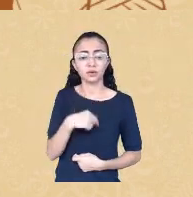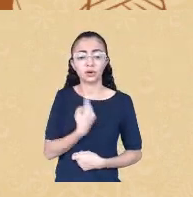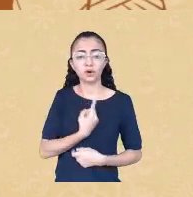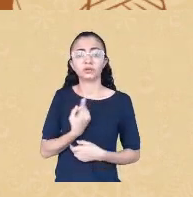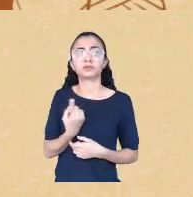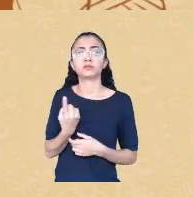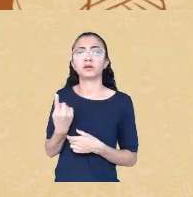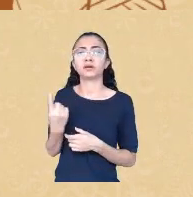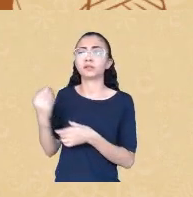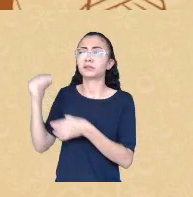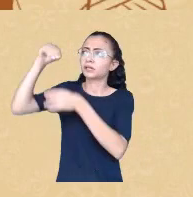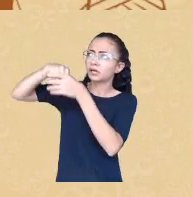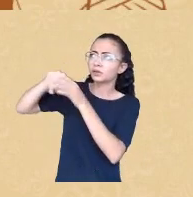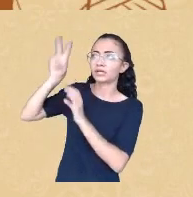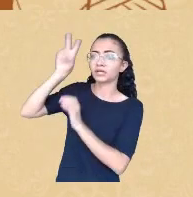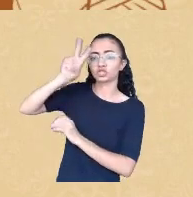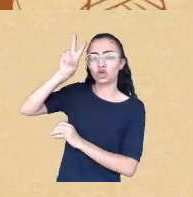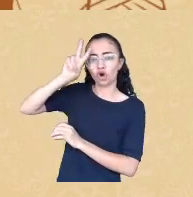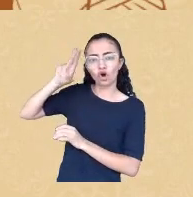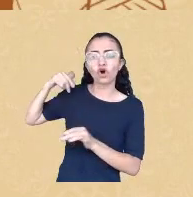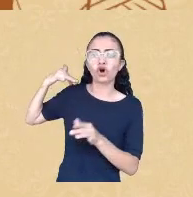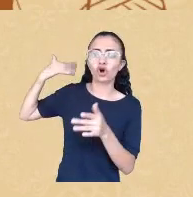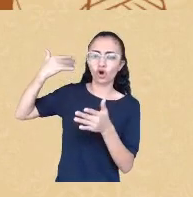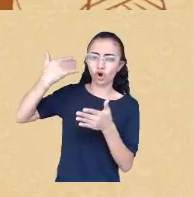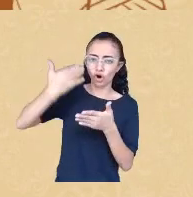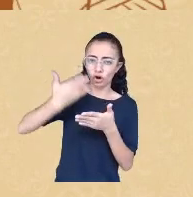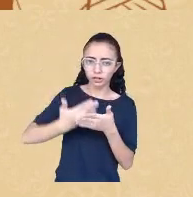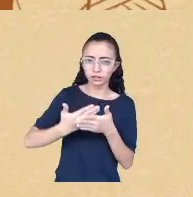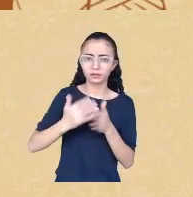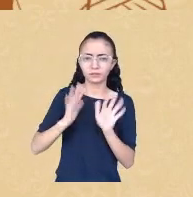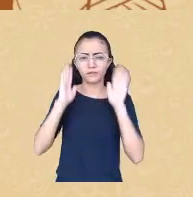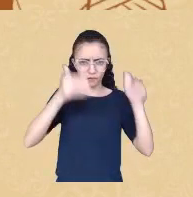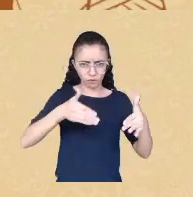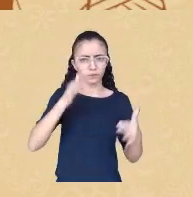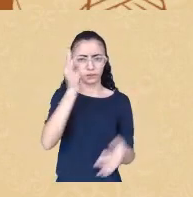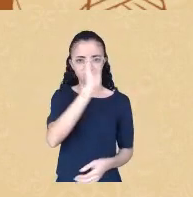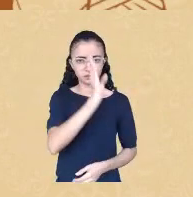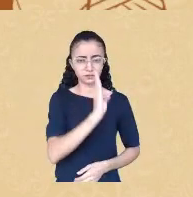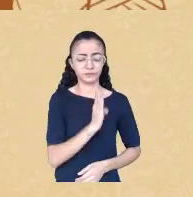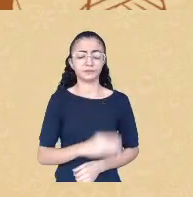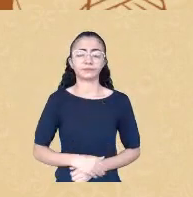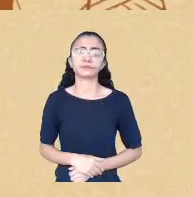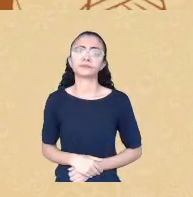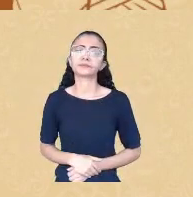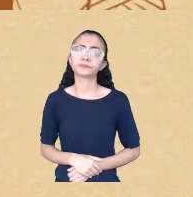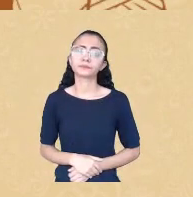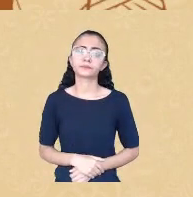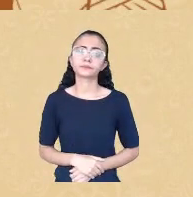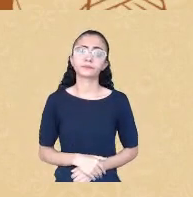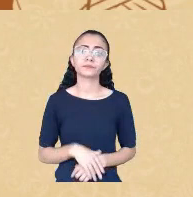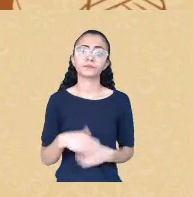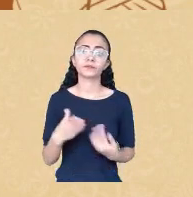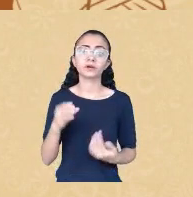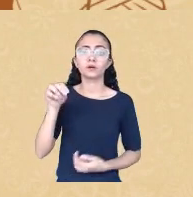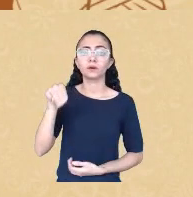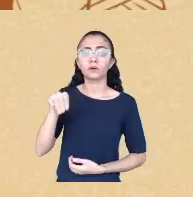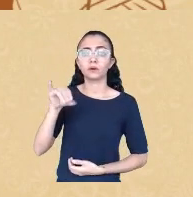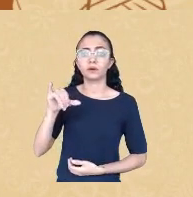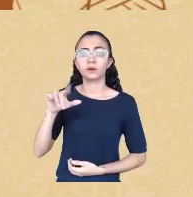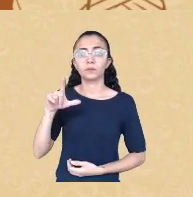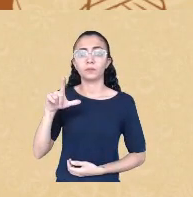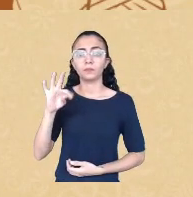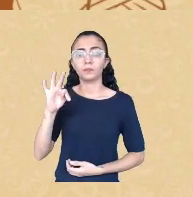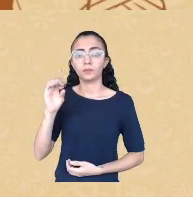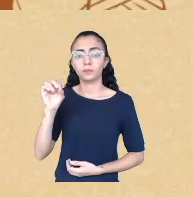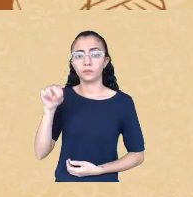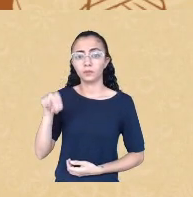desse planeta, né? Mas vamos focar aqui no Brasil. E aquilo que o Milton Santos, quando ele fala, ele já